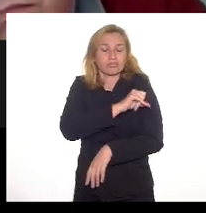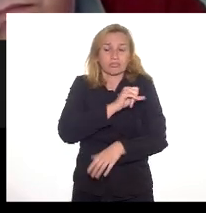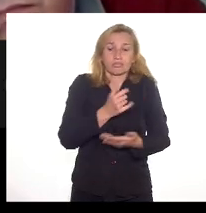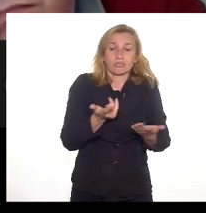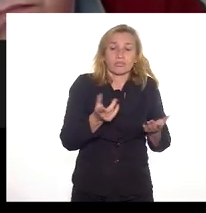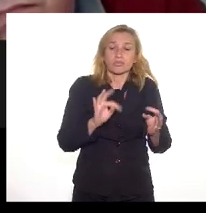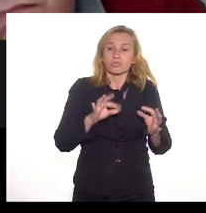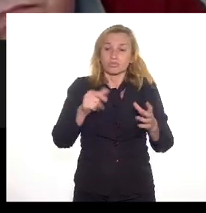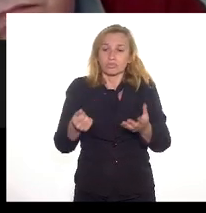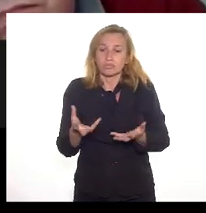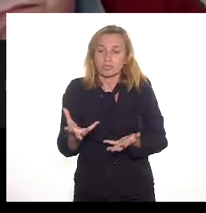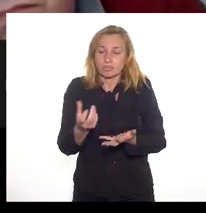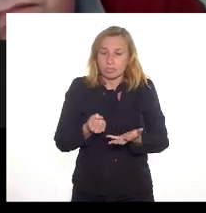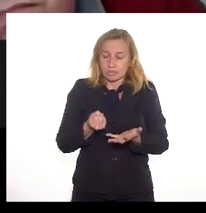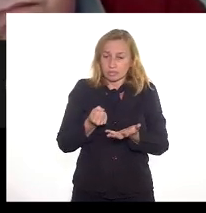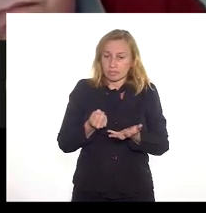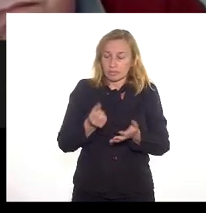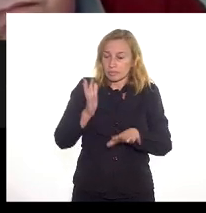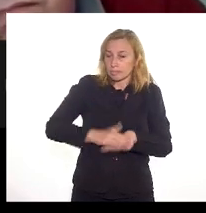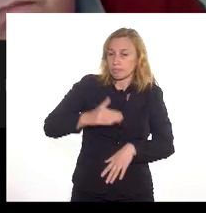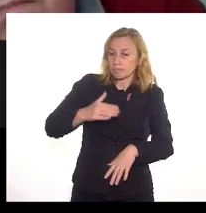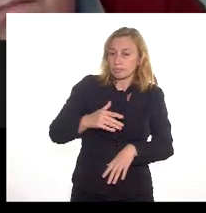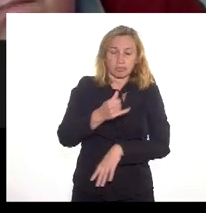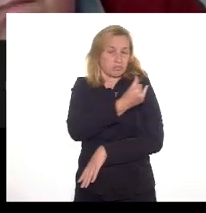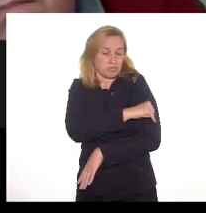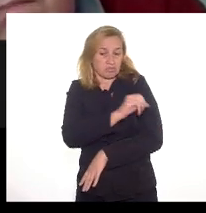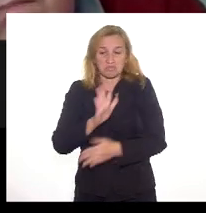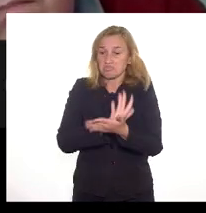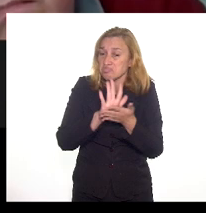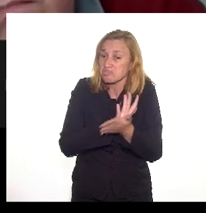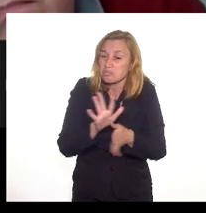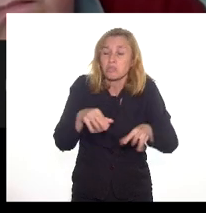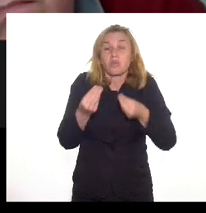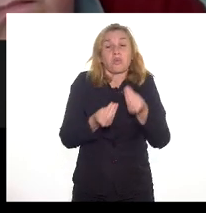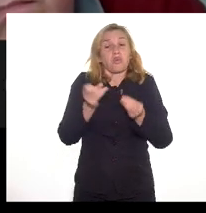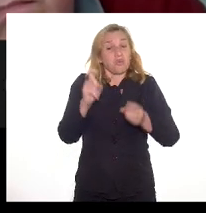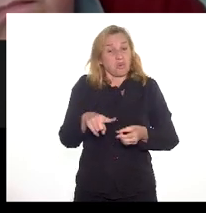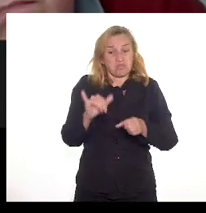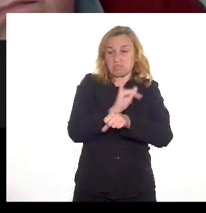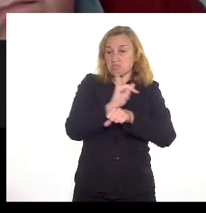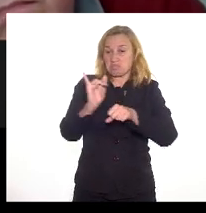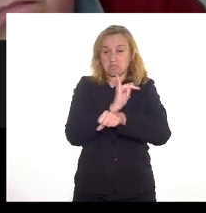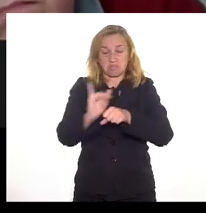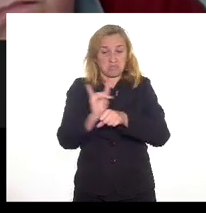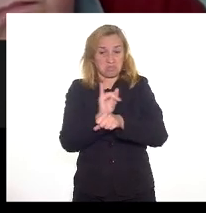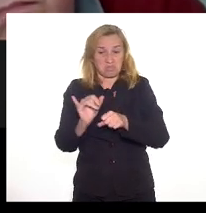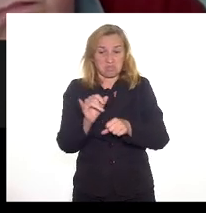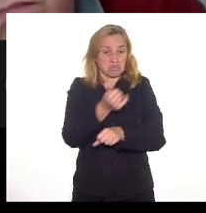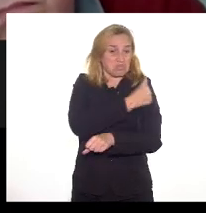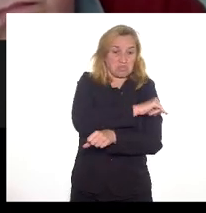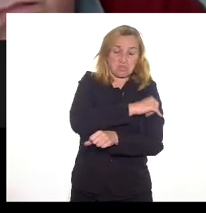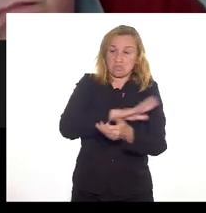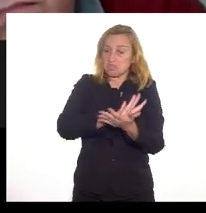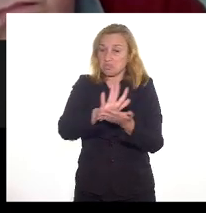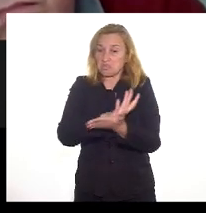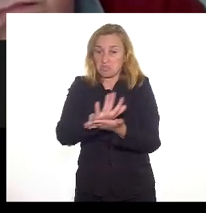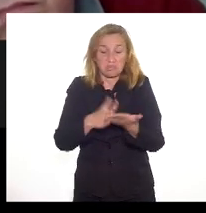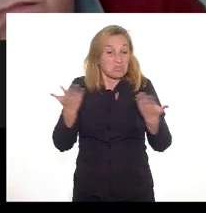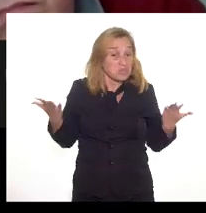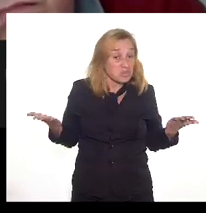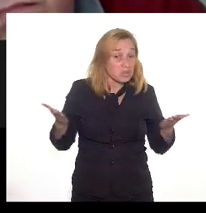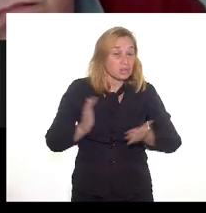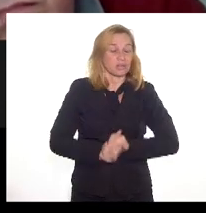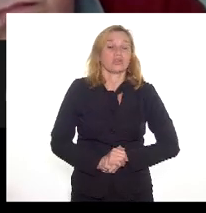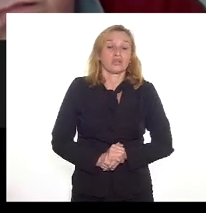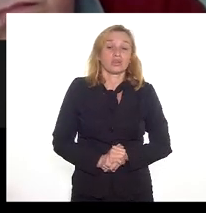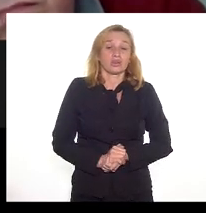do petróleo, menos do Rio de Janeiro? Como é que é isso? Né? Não tem plano para o Rio de Janeiro? O plano é global, seja o que Deus quiser?